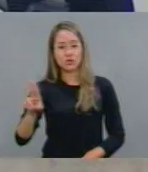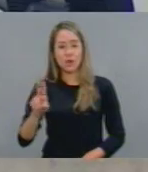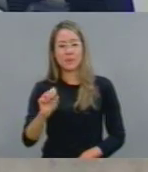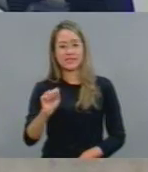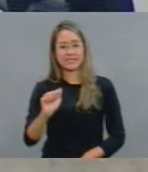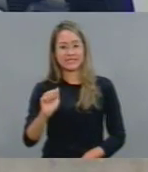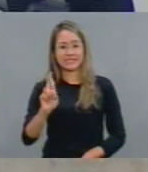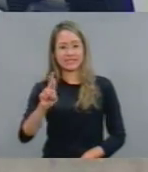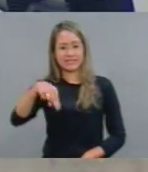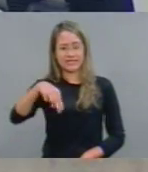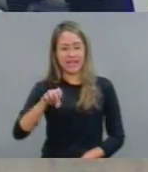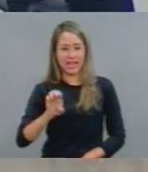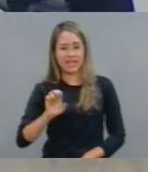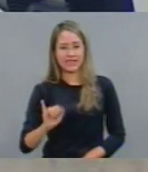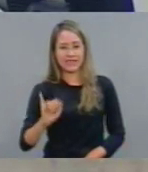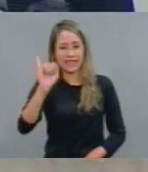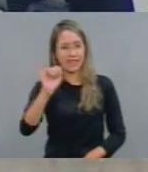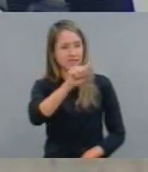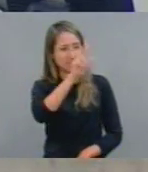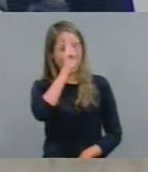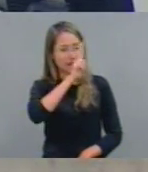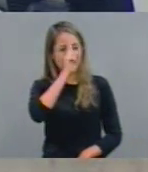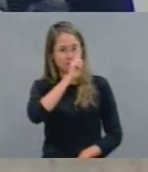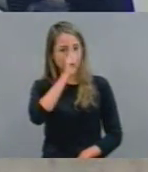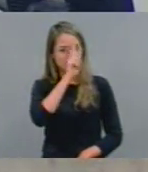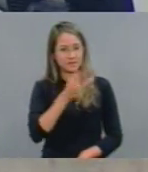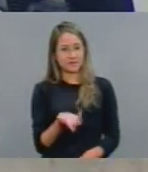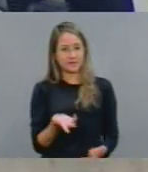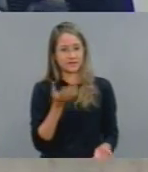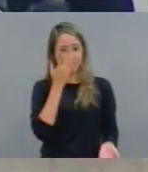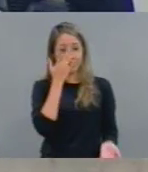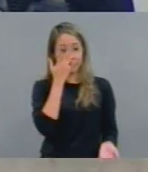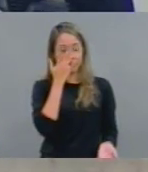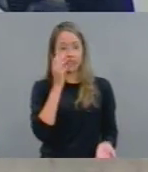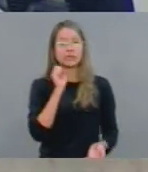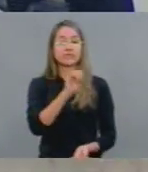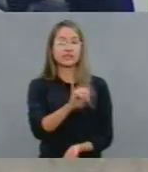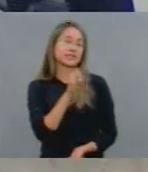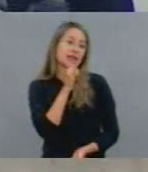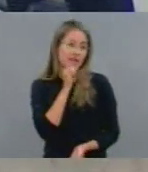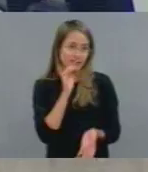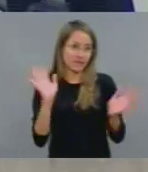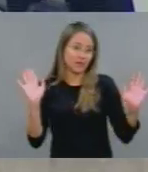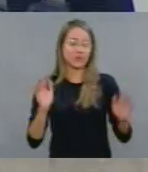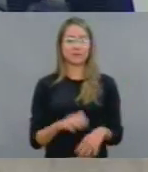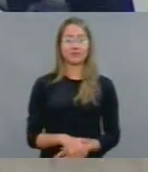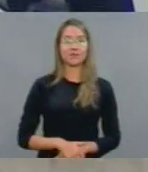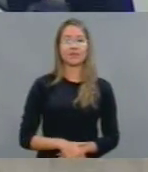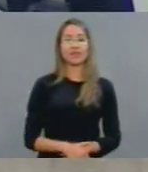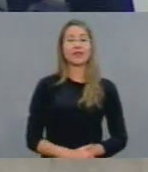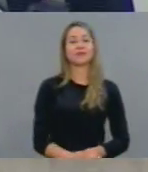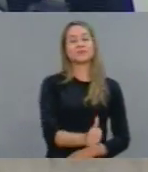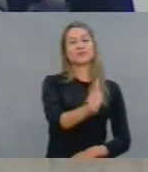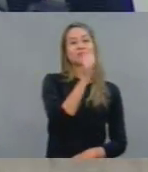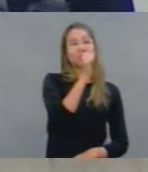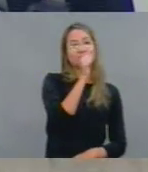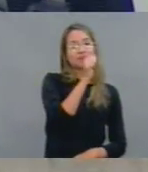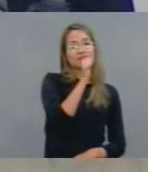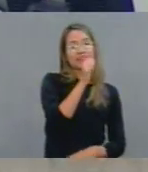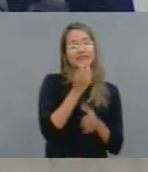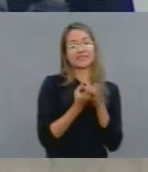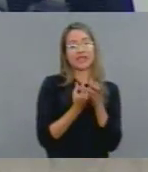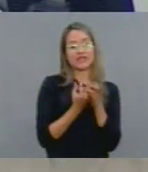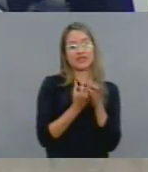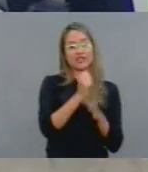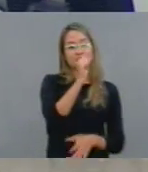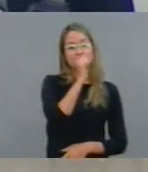cerveja de manhãzinha no restaurante, quando você voltava à noite, a cerveja era outro preço, inflação de quase